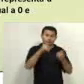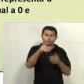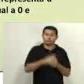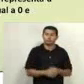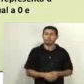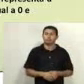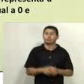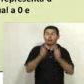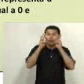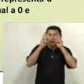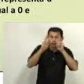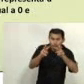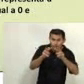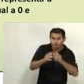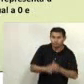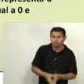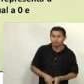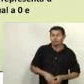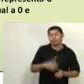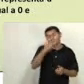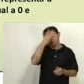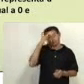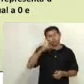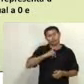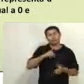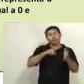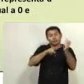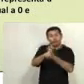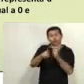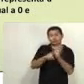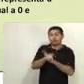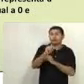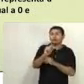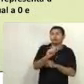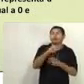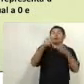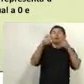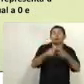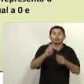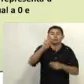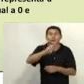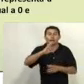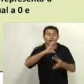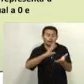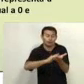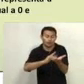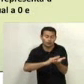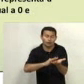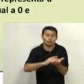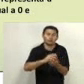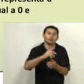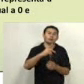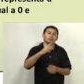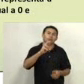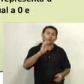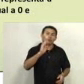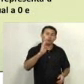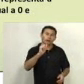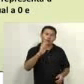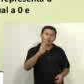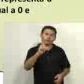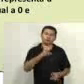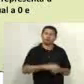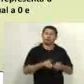vocês, e olha só, né? Se alguém estava te perguntando aí, onde que eu vou usar cálculo de probabilidade, pessoal? Olha só, uma questão